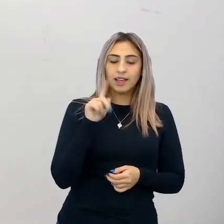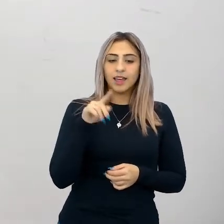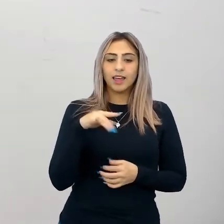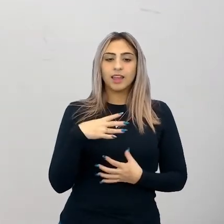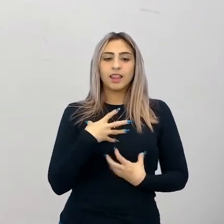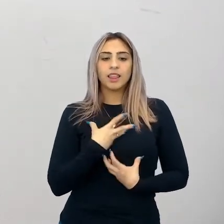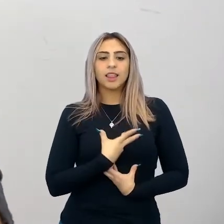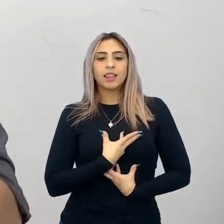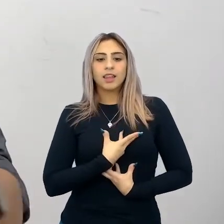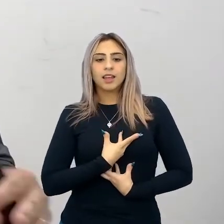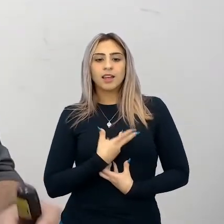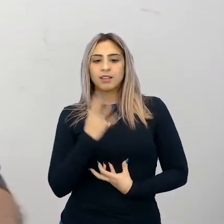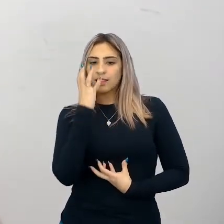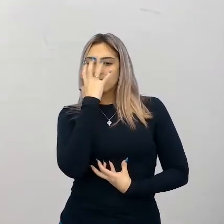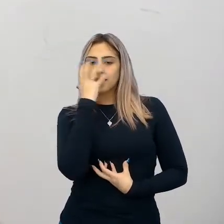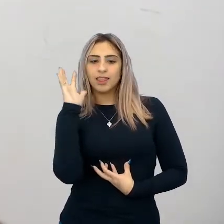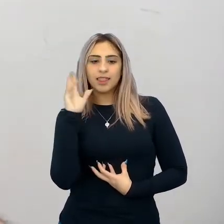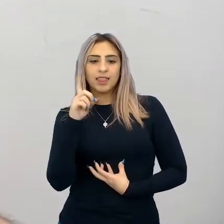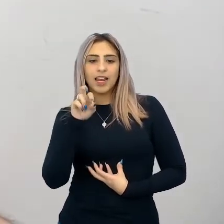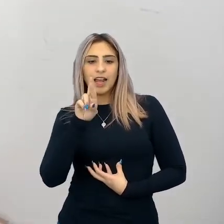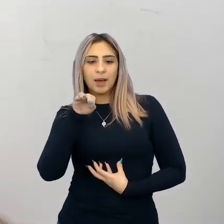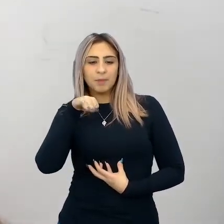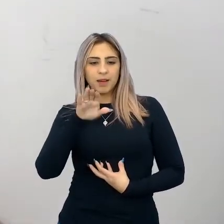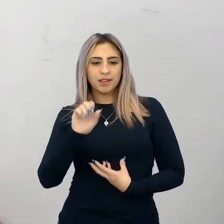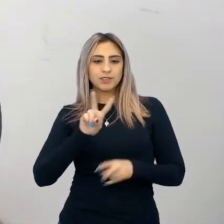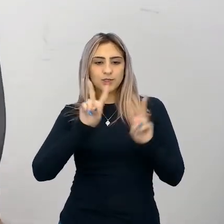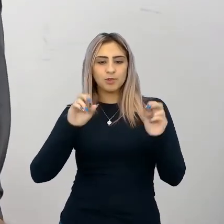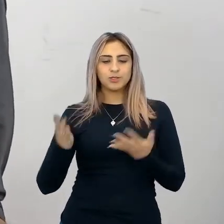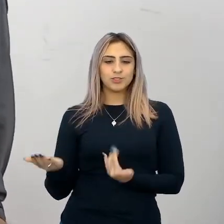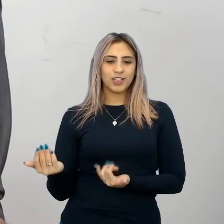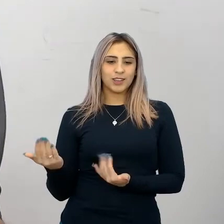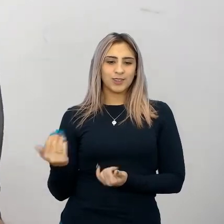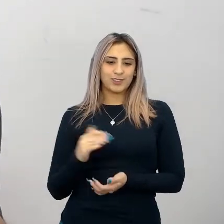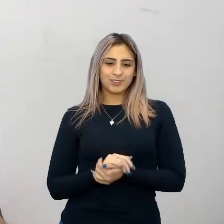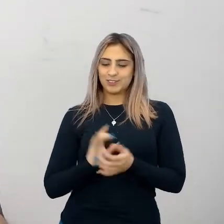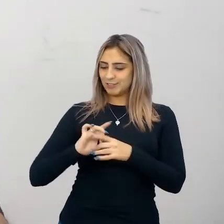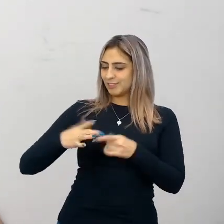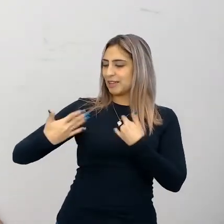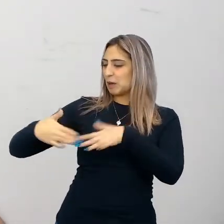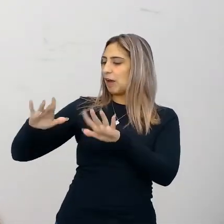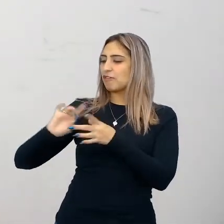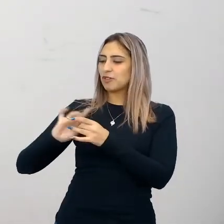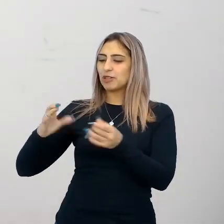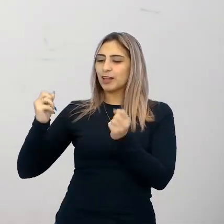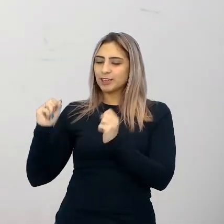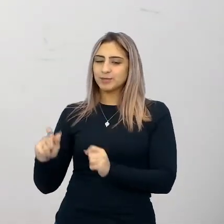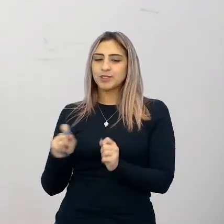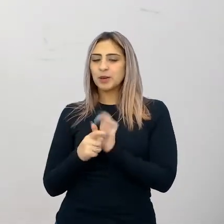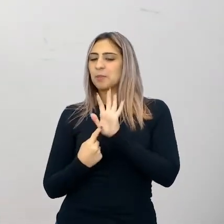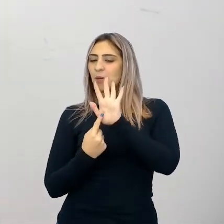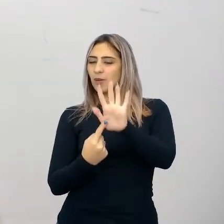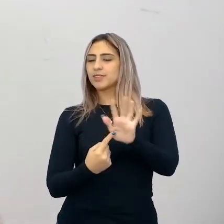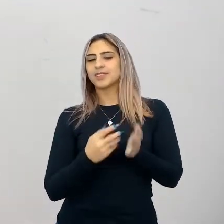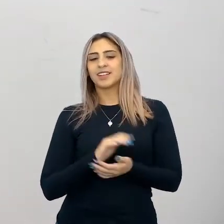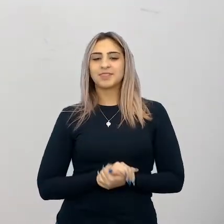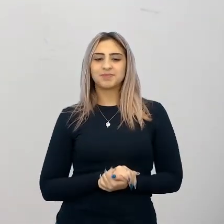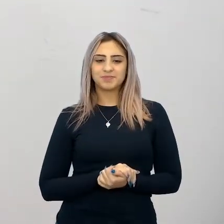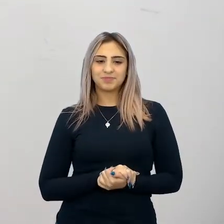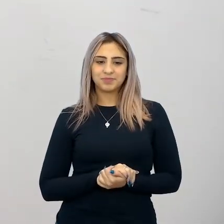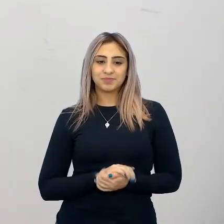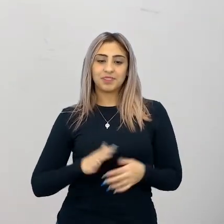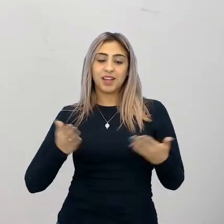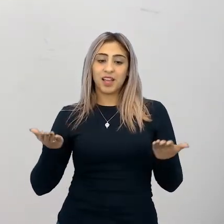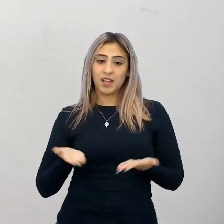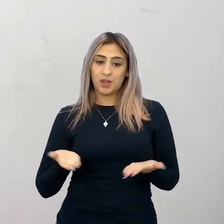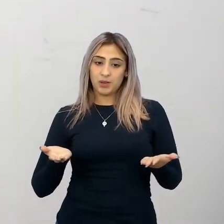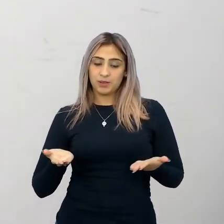frase então, dele. Fala aí, rouba meu tema. Olha, as diversas juventudes. Dá um título para sua mostra, sei lá, né? É isso aí. Agora